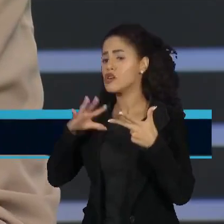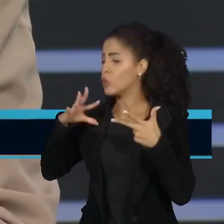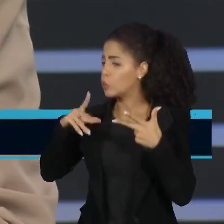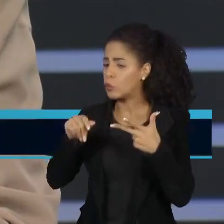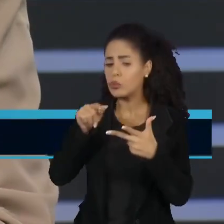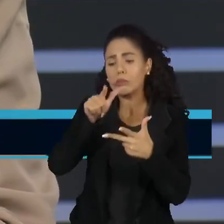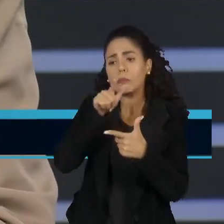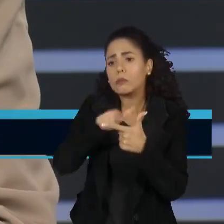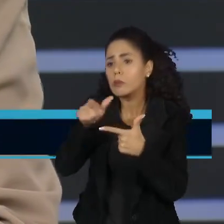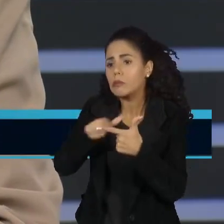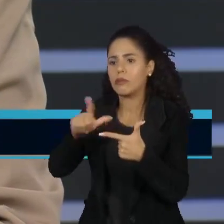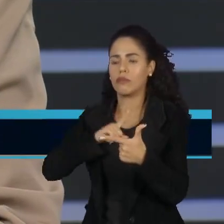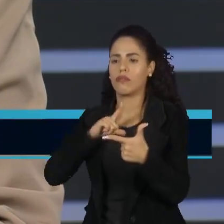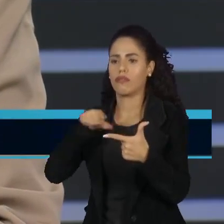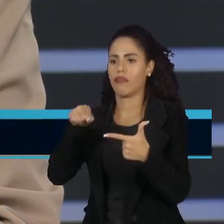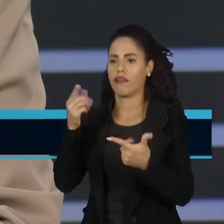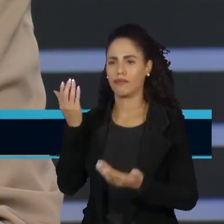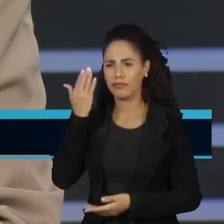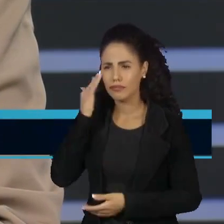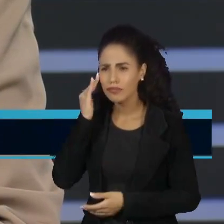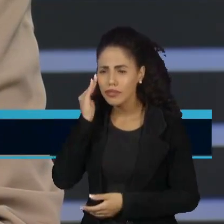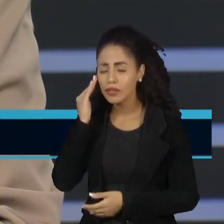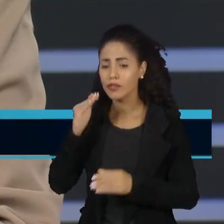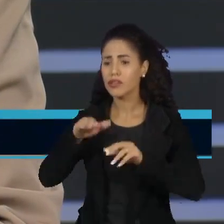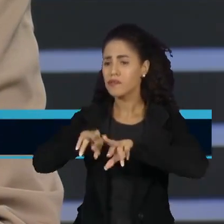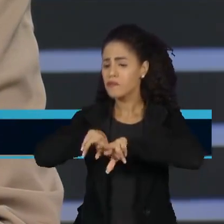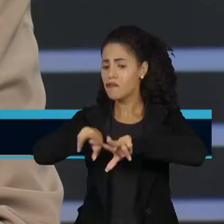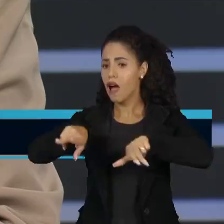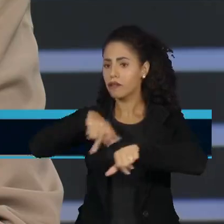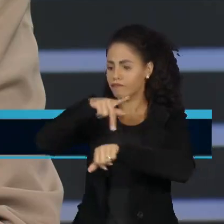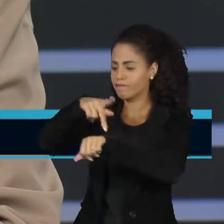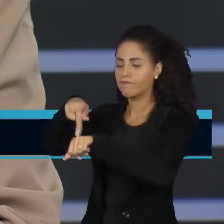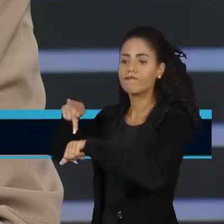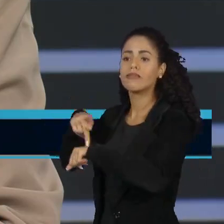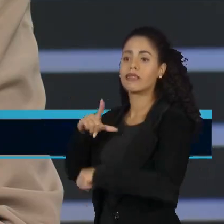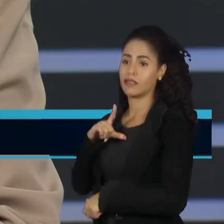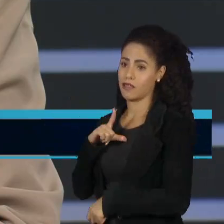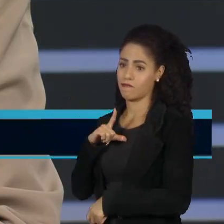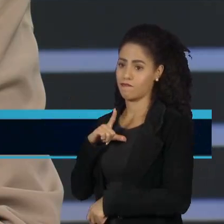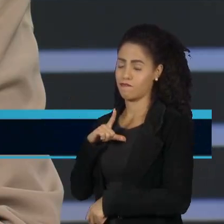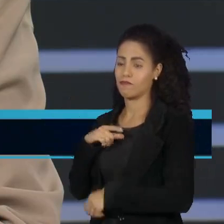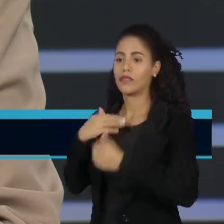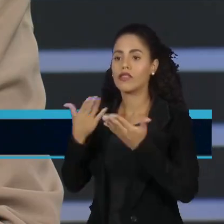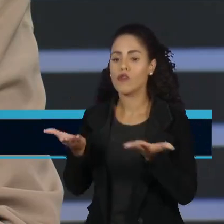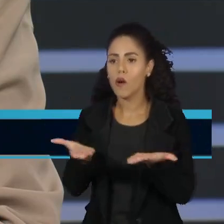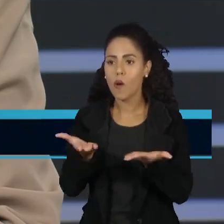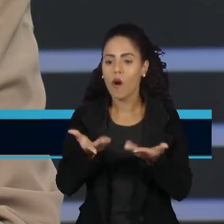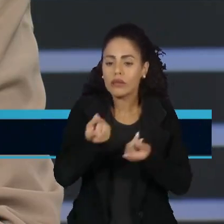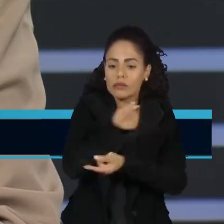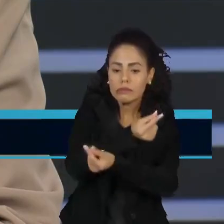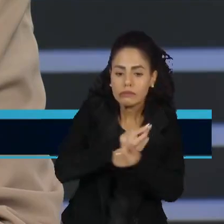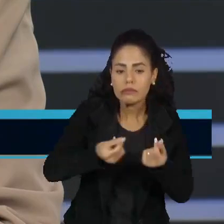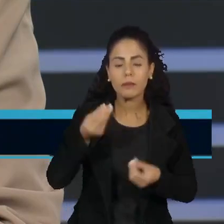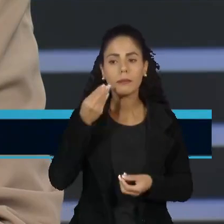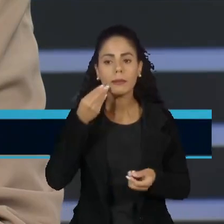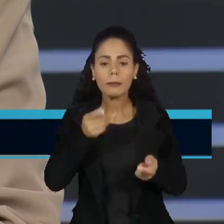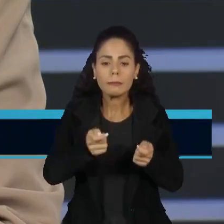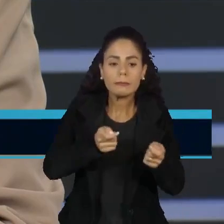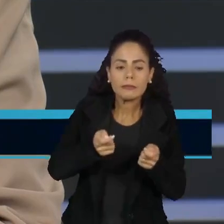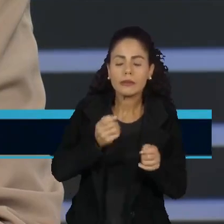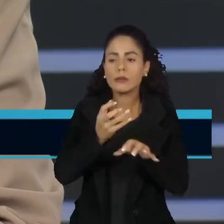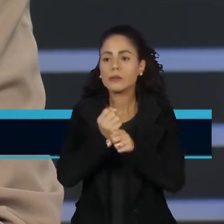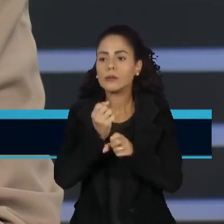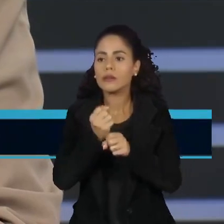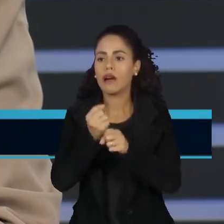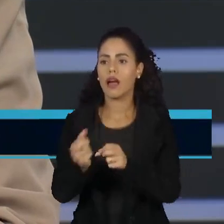dos problemas estruturais que vários países têm. Então, a questão fiscal tem que ser equacionada e não é